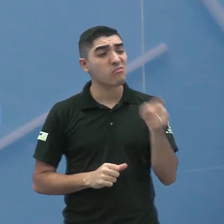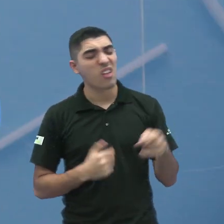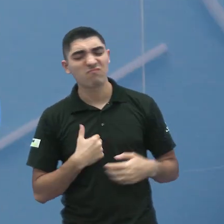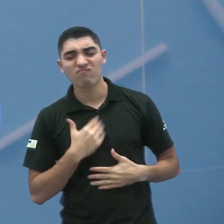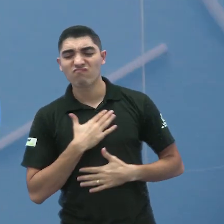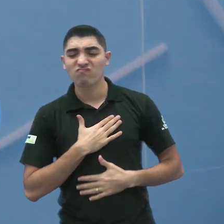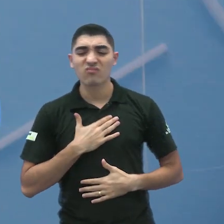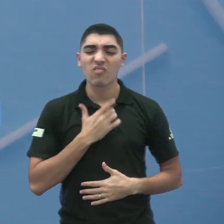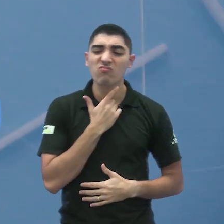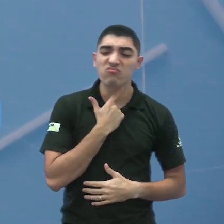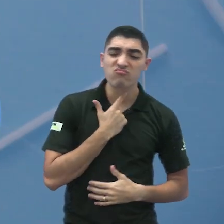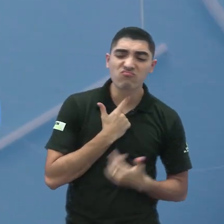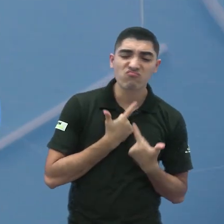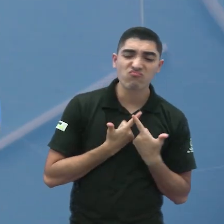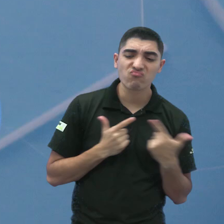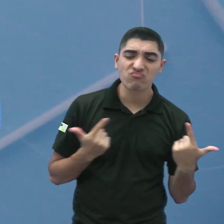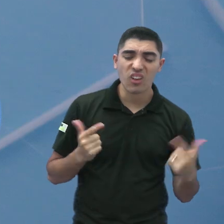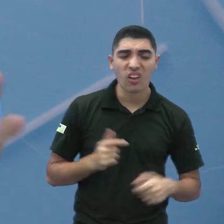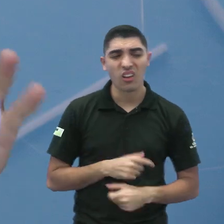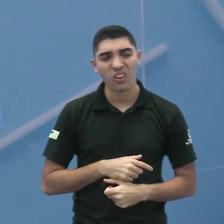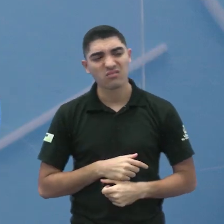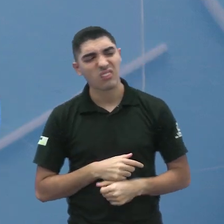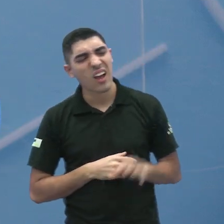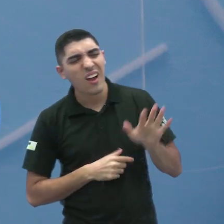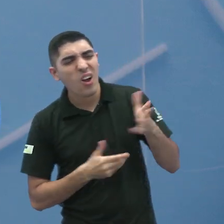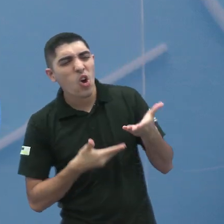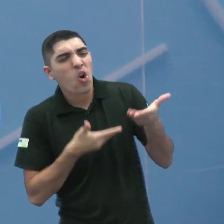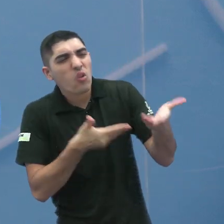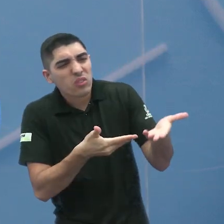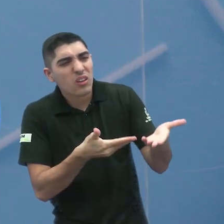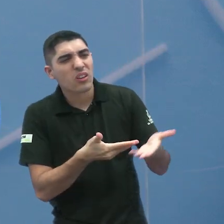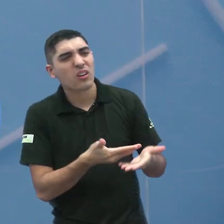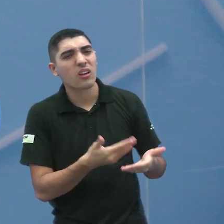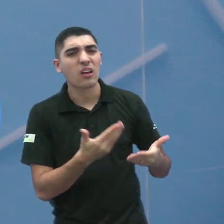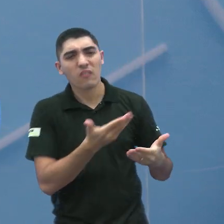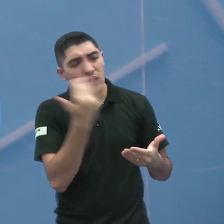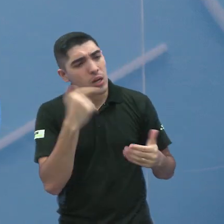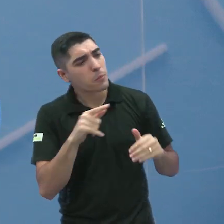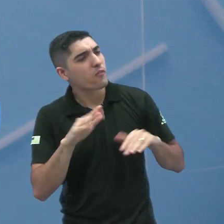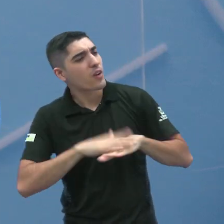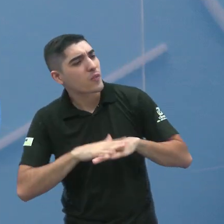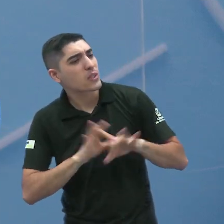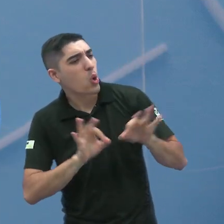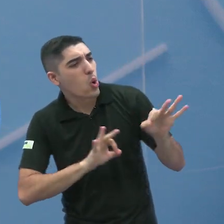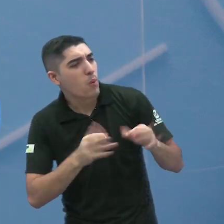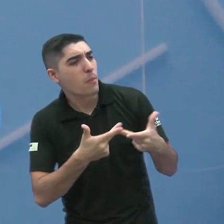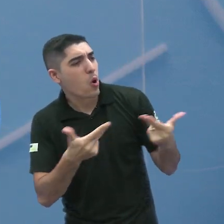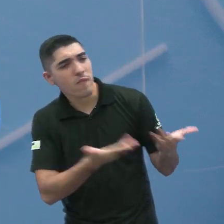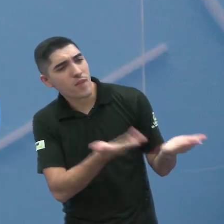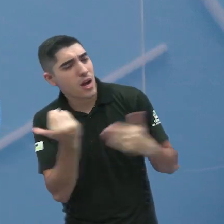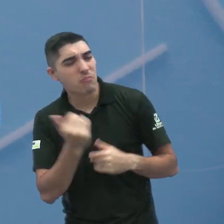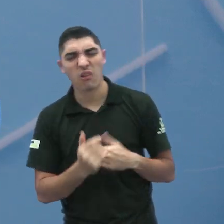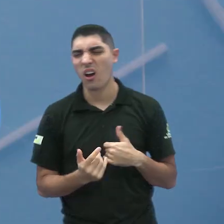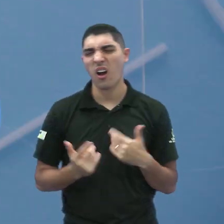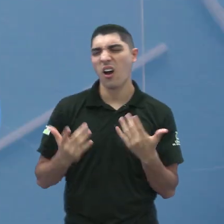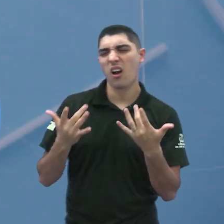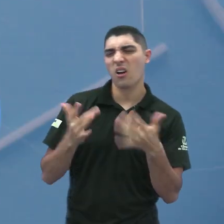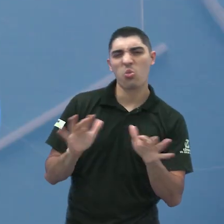nas coisas, né? Já está recusando o convite para fazer atividades, deixa de fazer coisas que eram importantes, mas